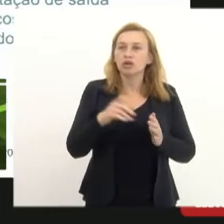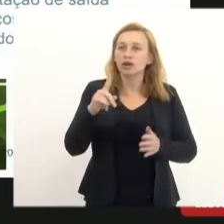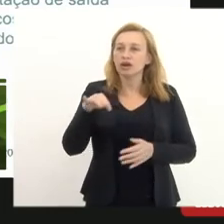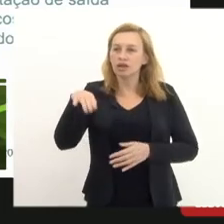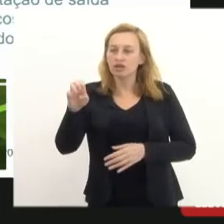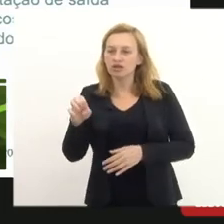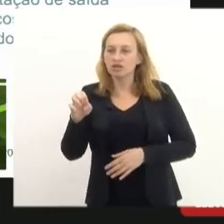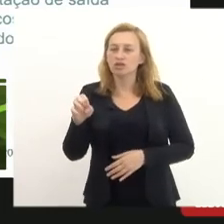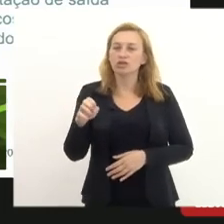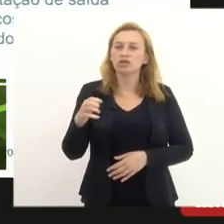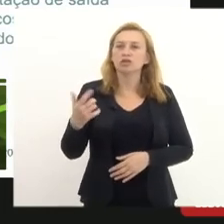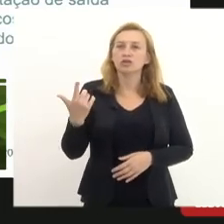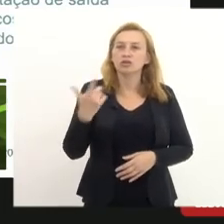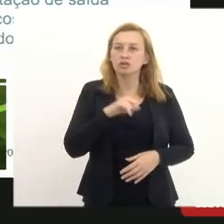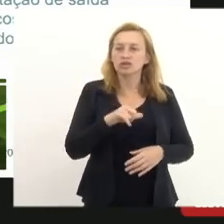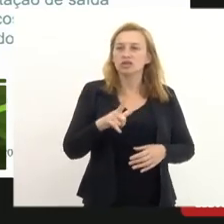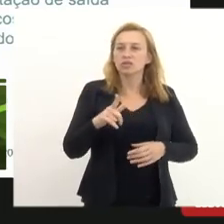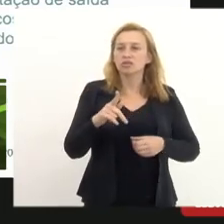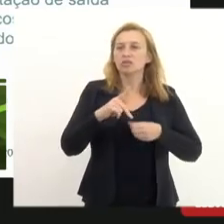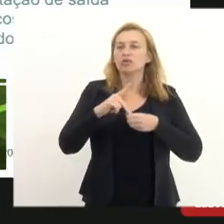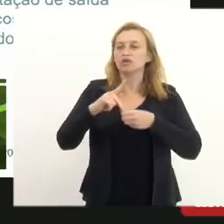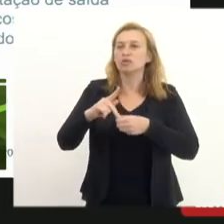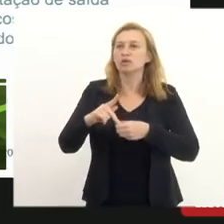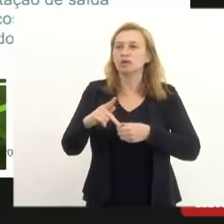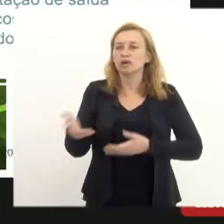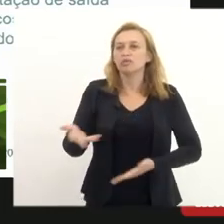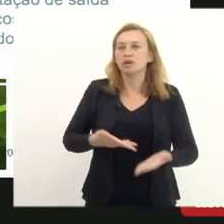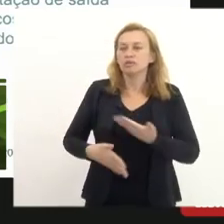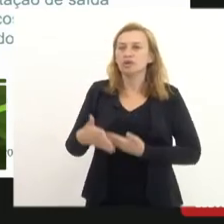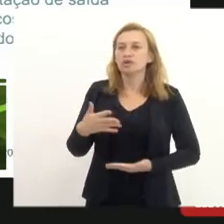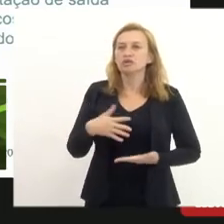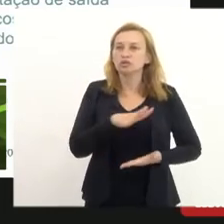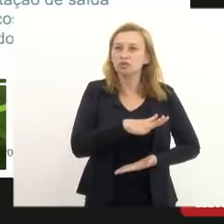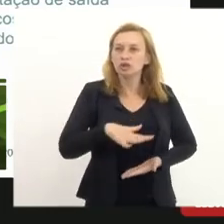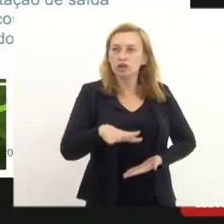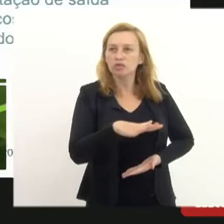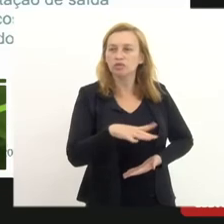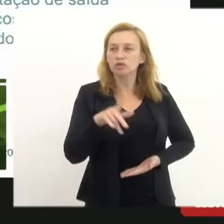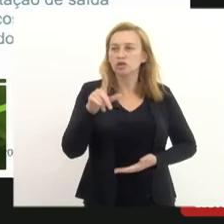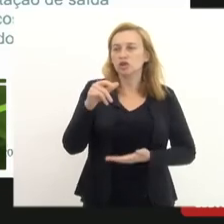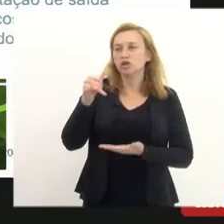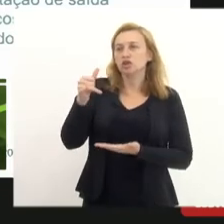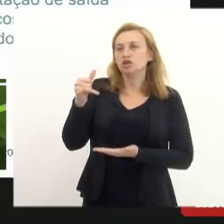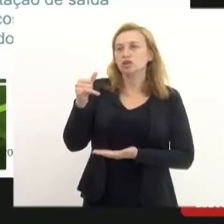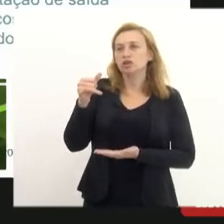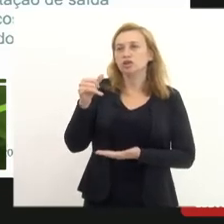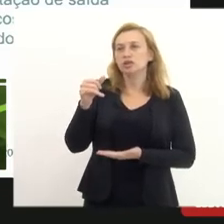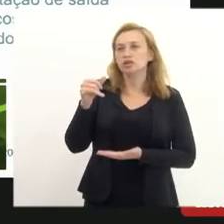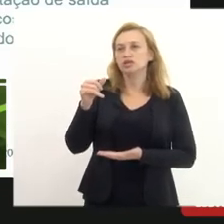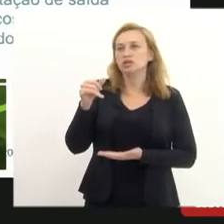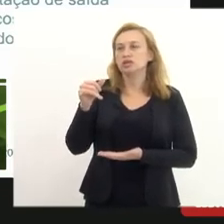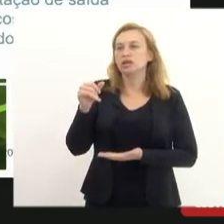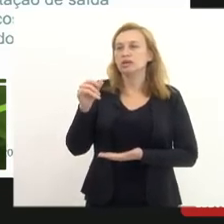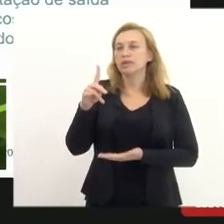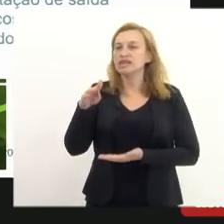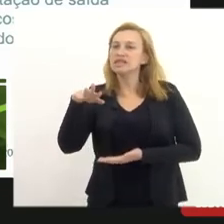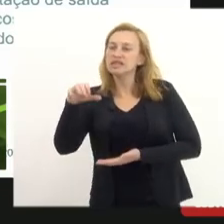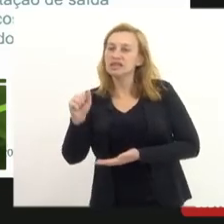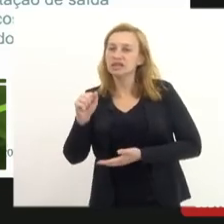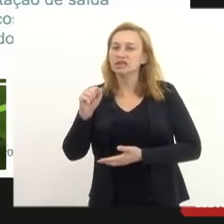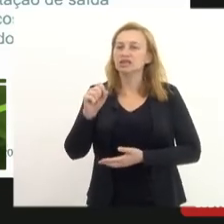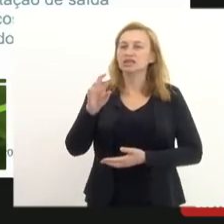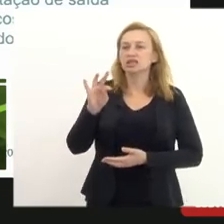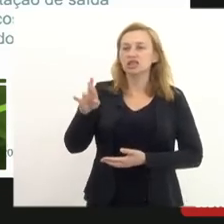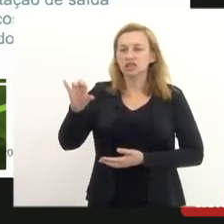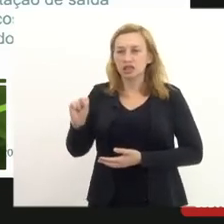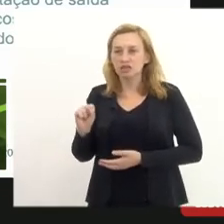adquirimos da Petrobras a participação nos campos de Iara e Lapa, no pré-sal da Bacia de Santos. Isso foi